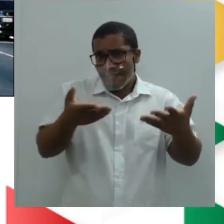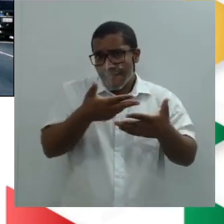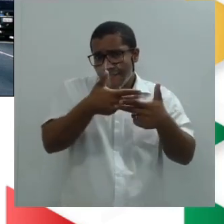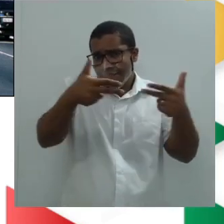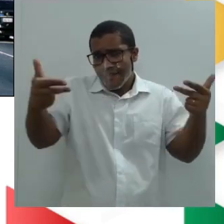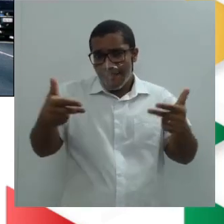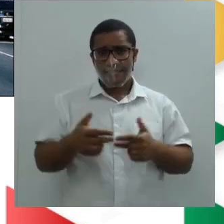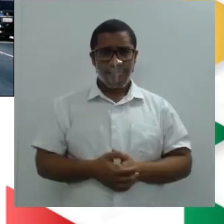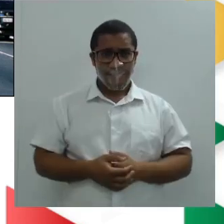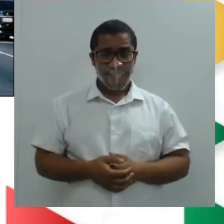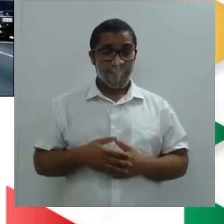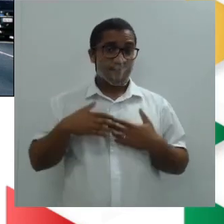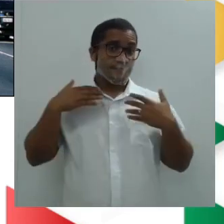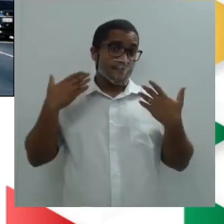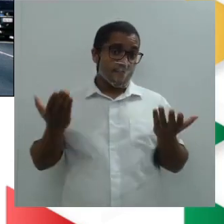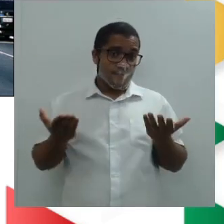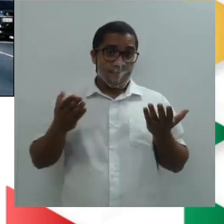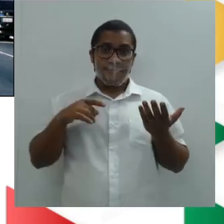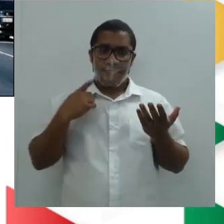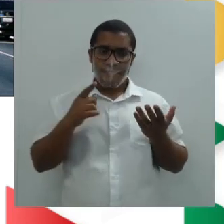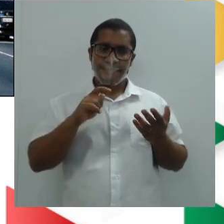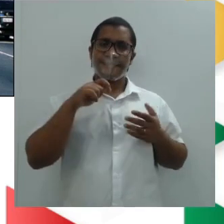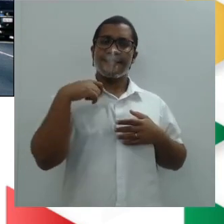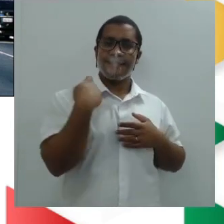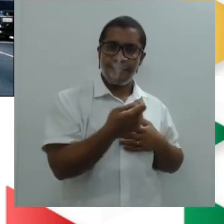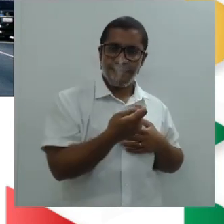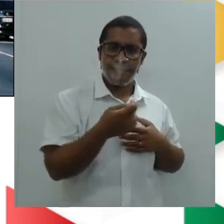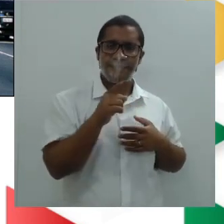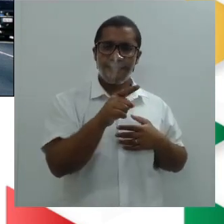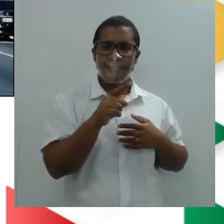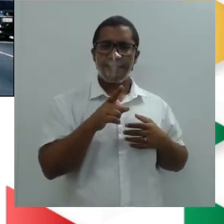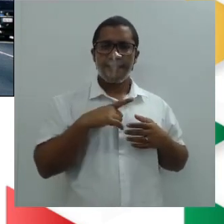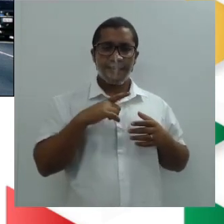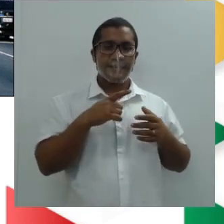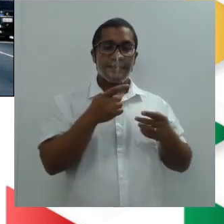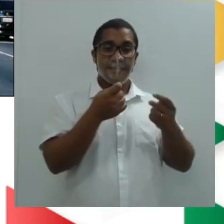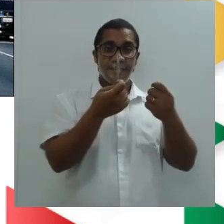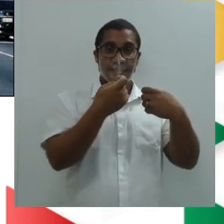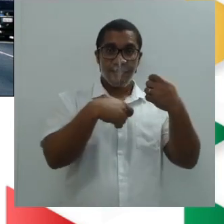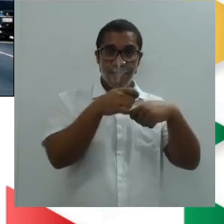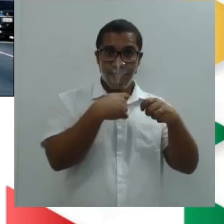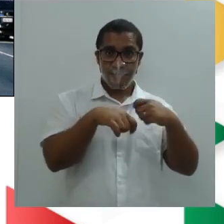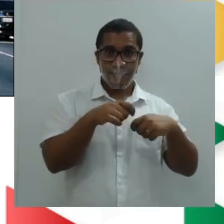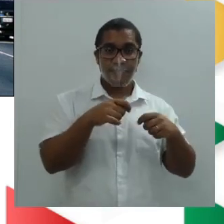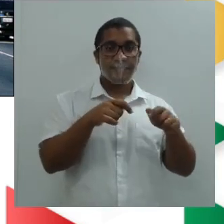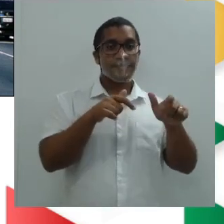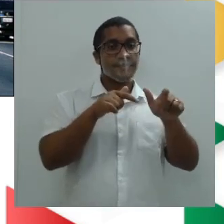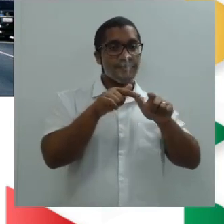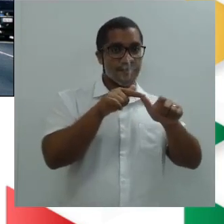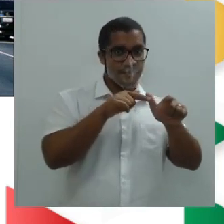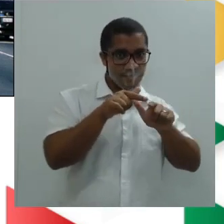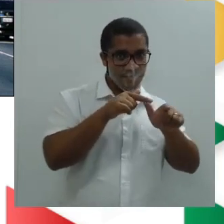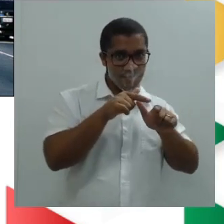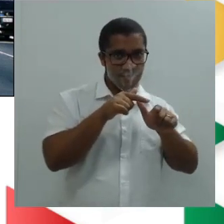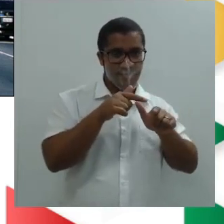Então, a gente chama essa particularidade de economia de serviço